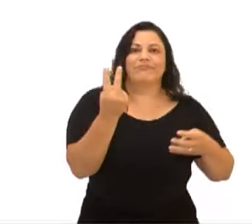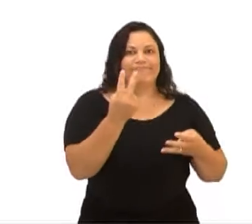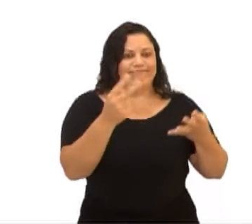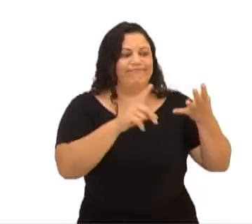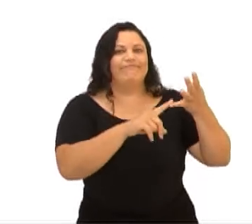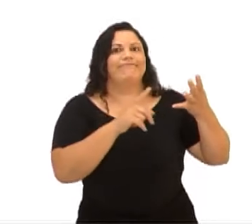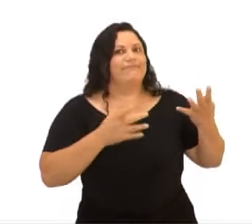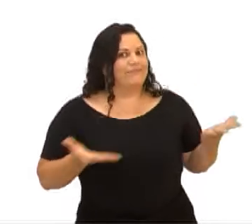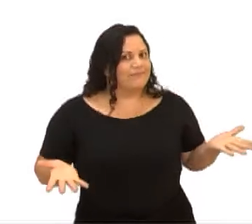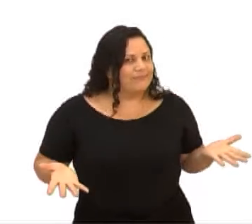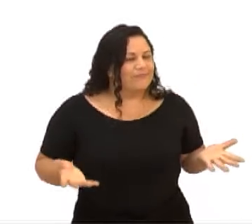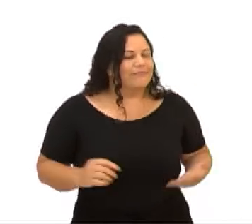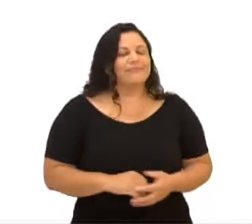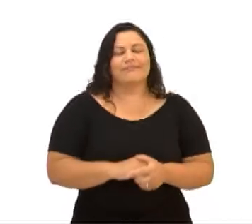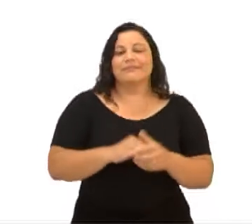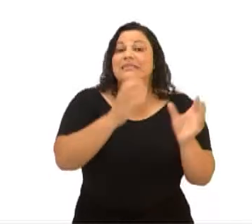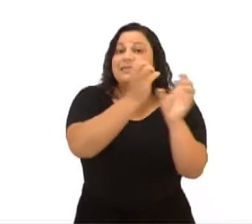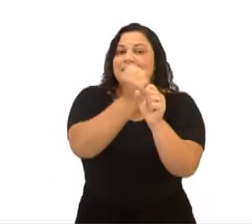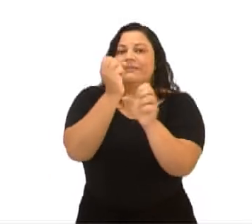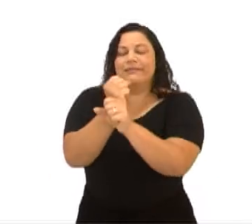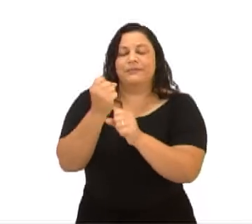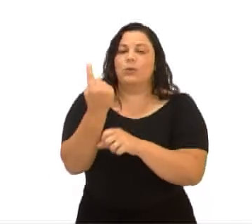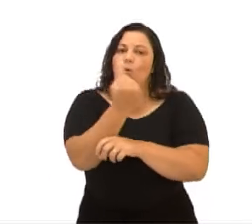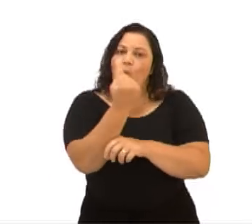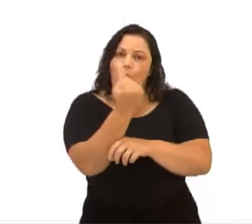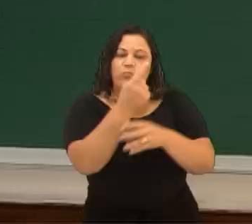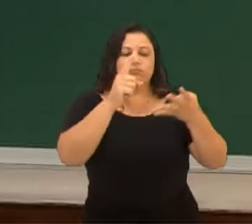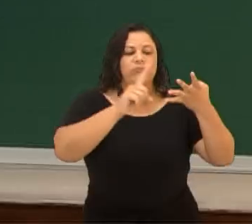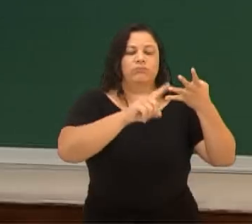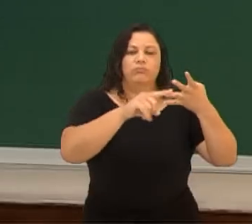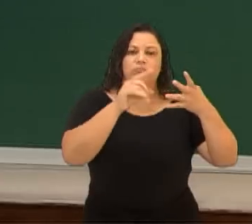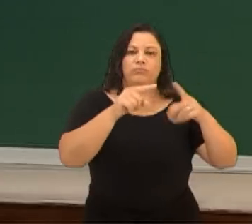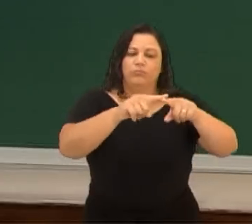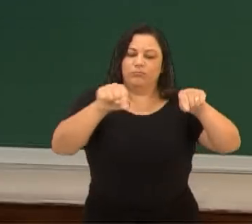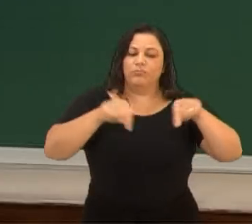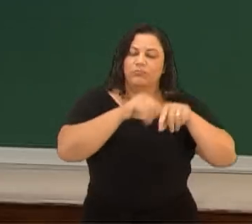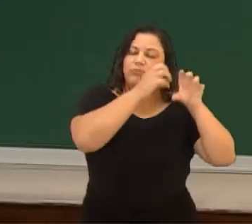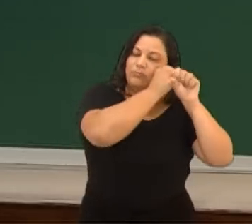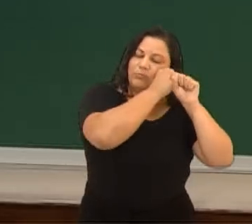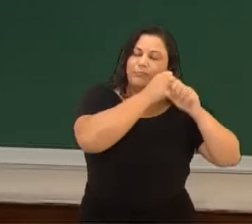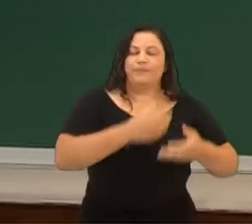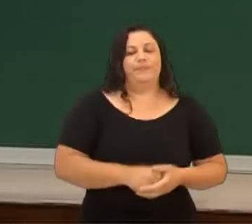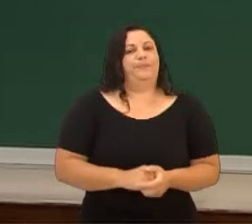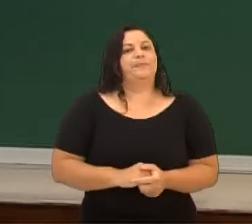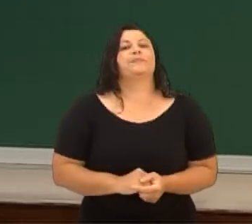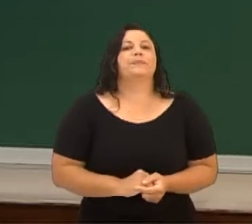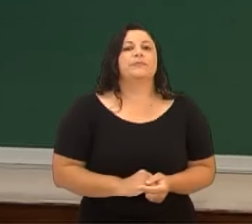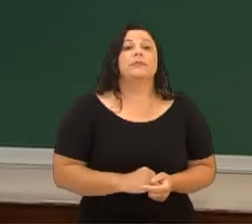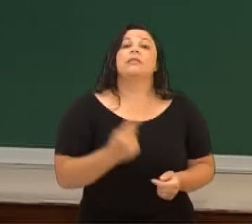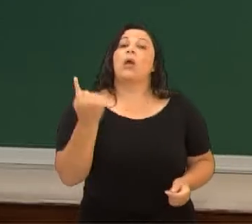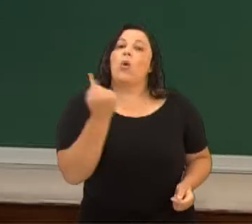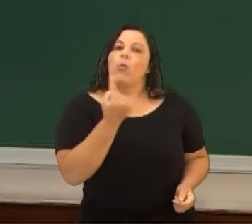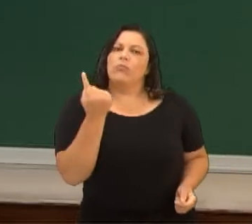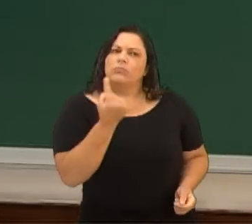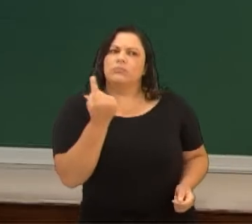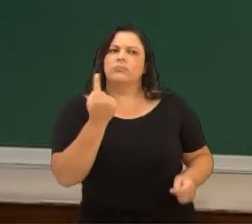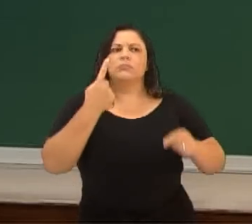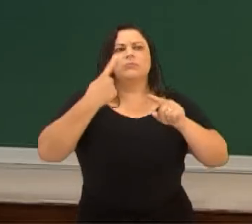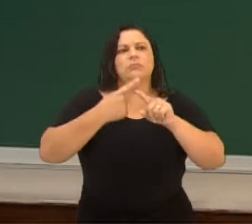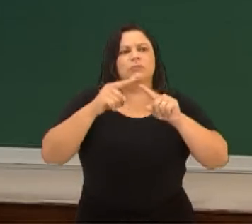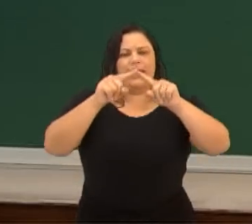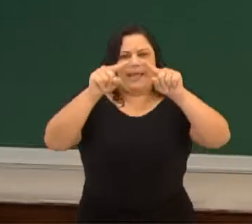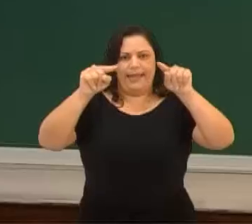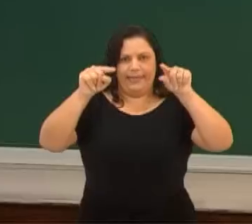vamos agora calcular a área do dormitório 1. A prof chamou de dormitório 1 esse